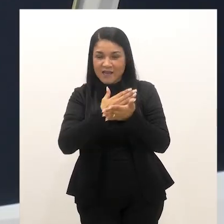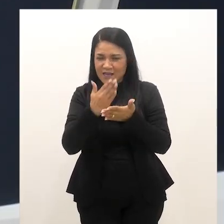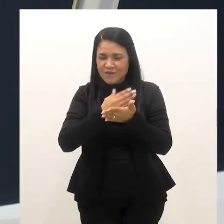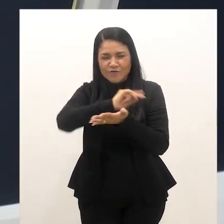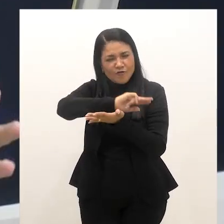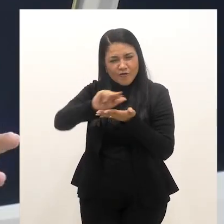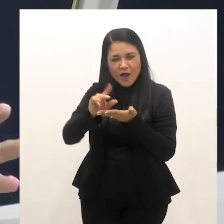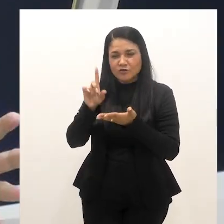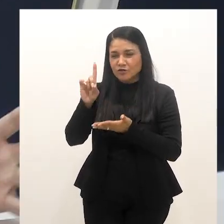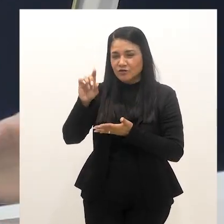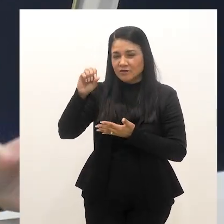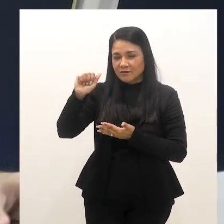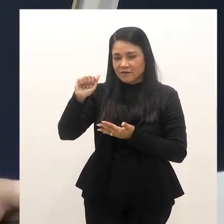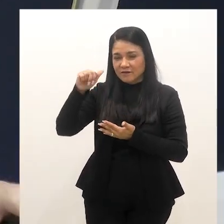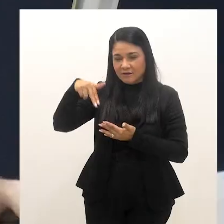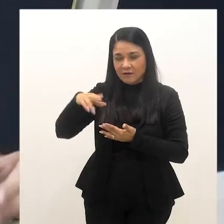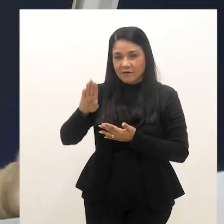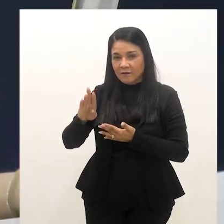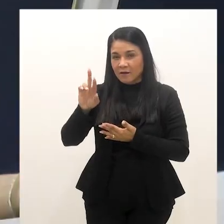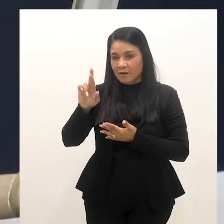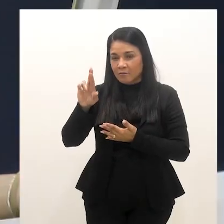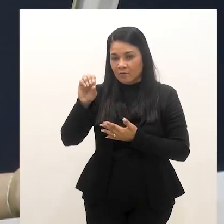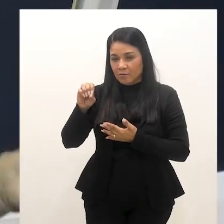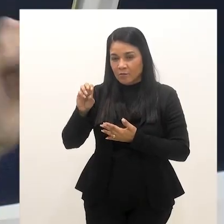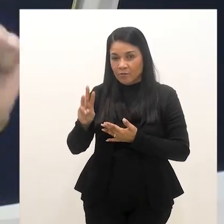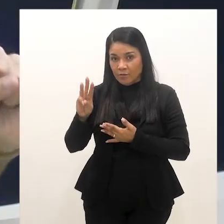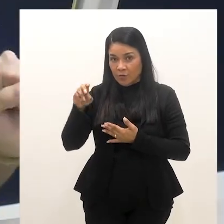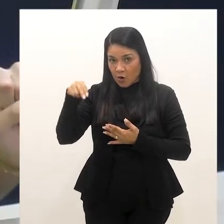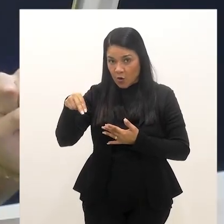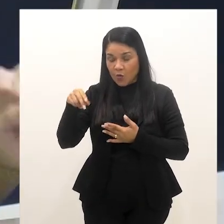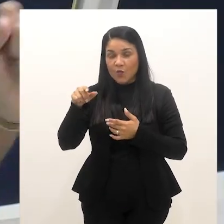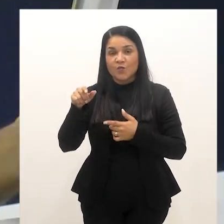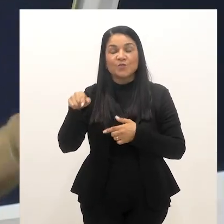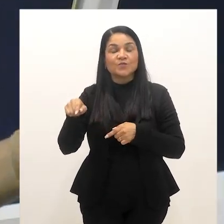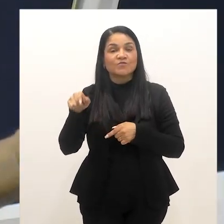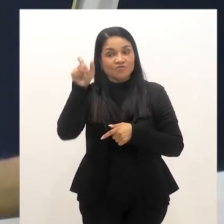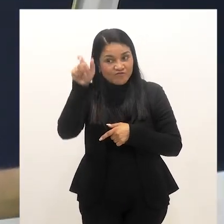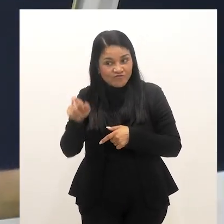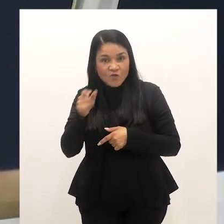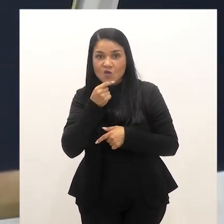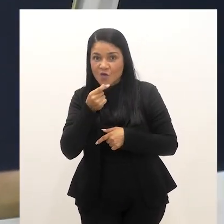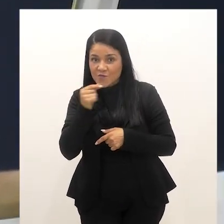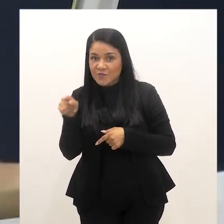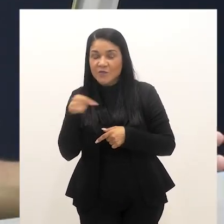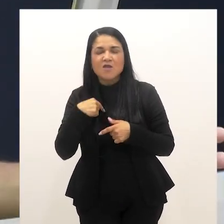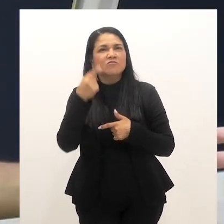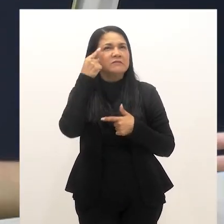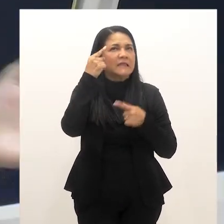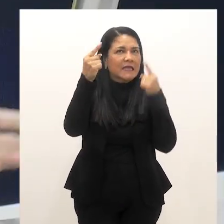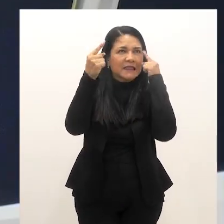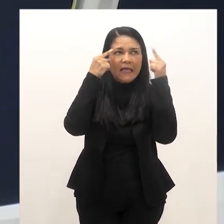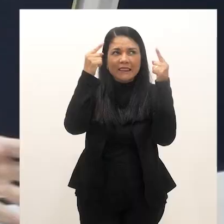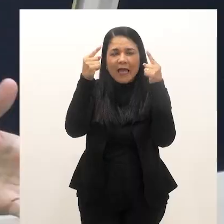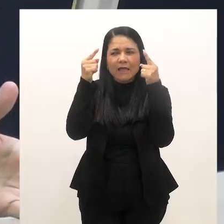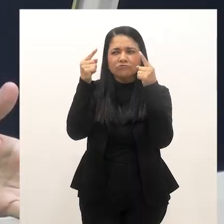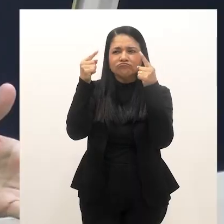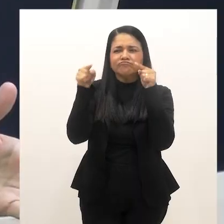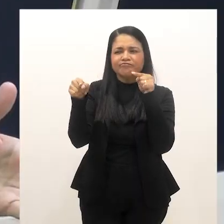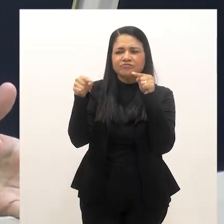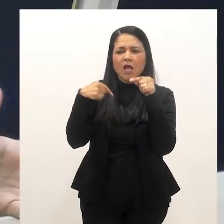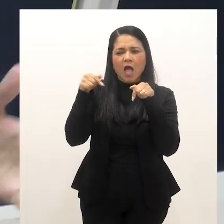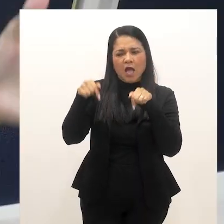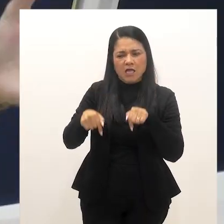livros do Dan Brown, tive essa ideia, comecei a pesquisar. E a princípio eu queria escrever uma história que se passasse aqui no